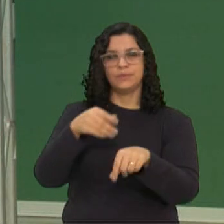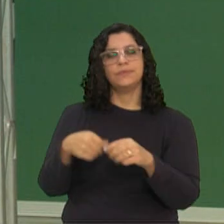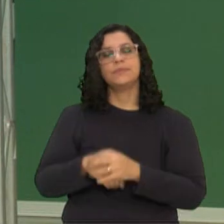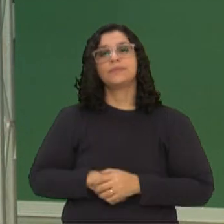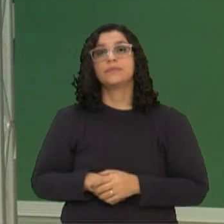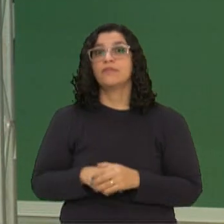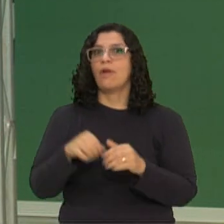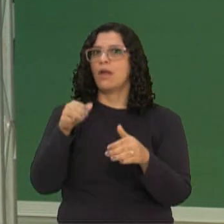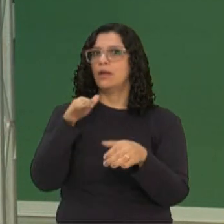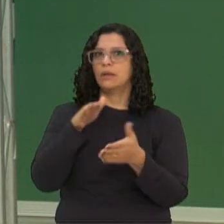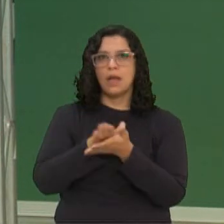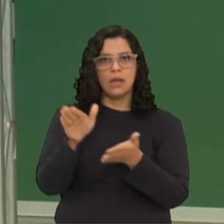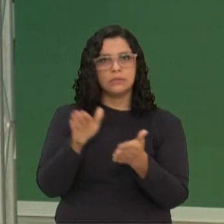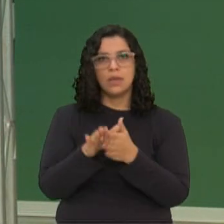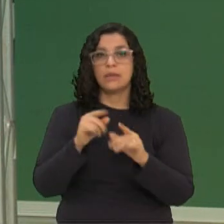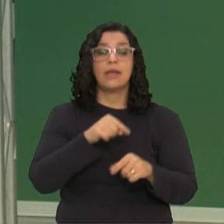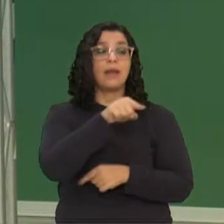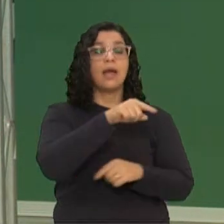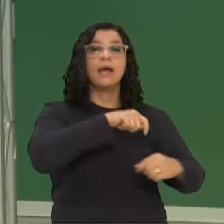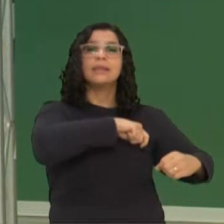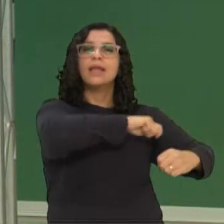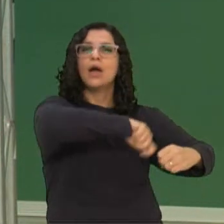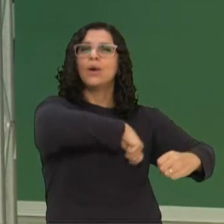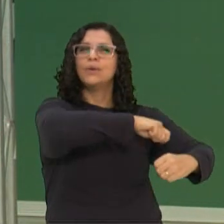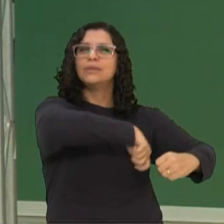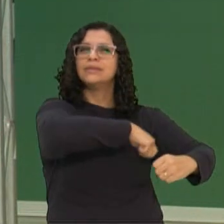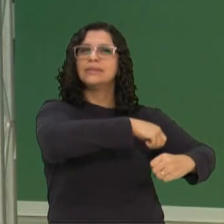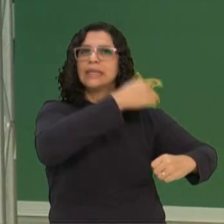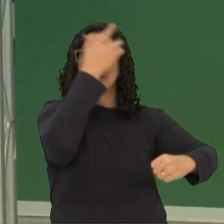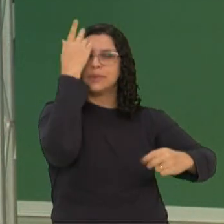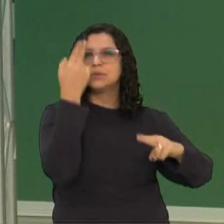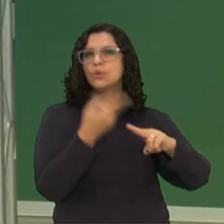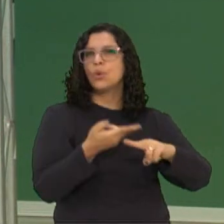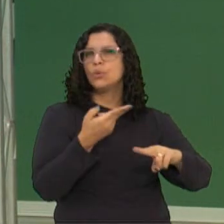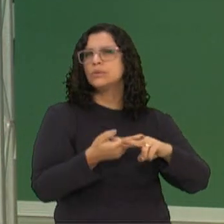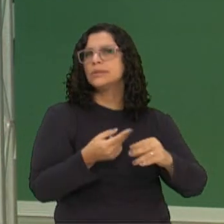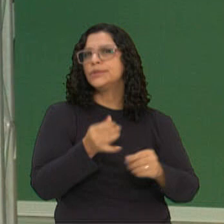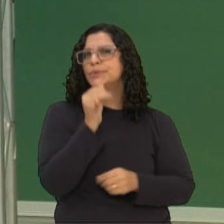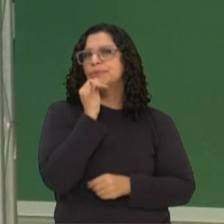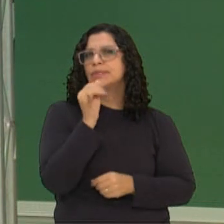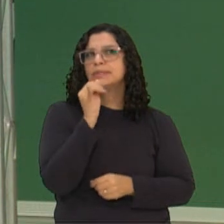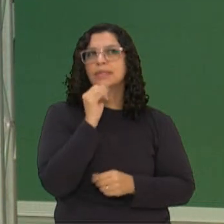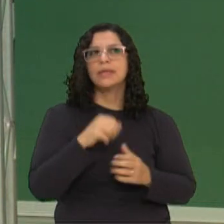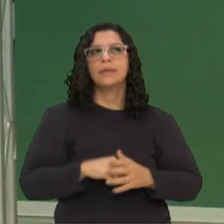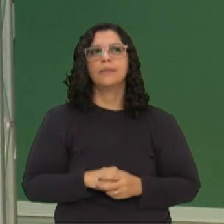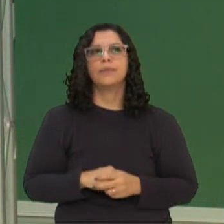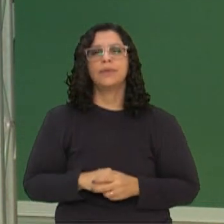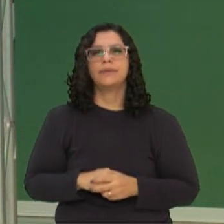resistência. E lá na cozinha, por exemplo, outra pessoa utilizando lá aquela